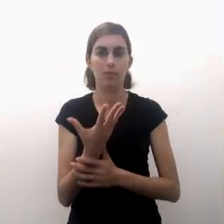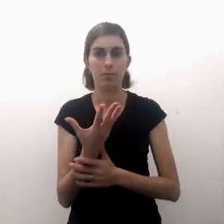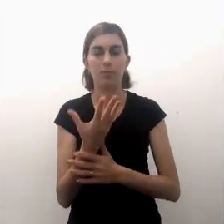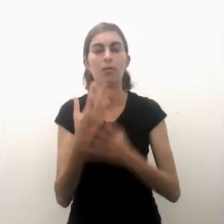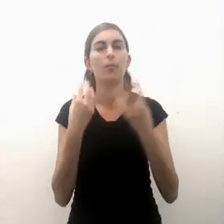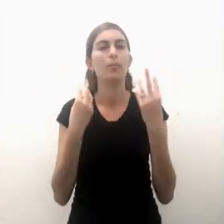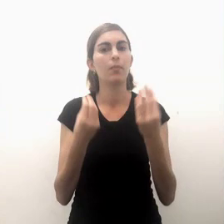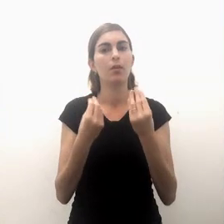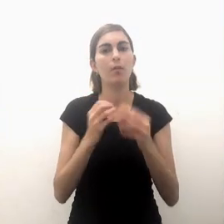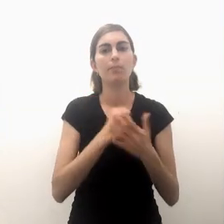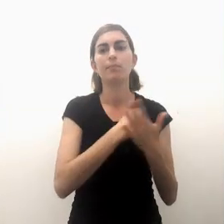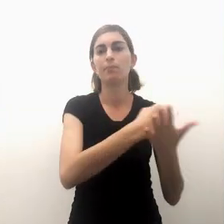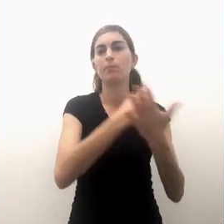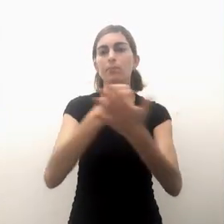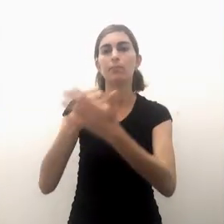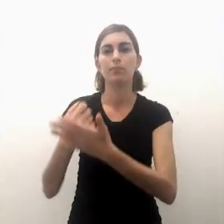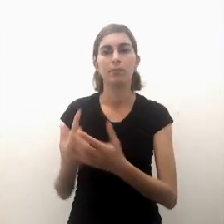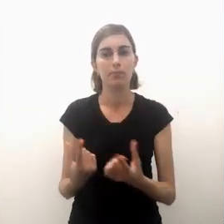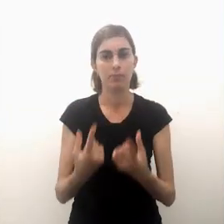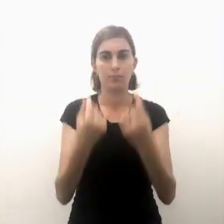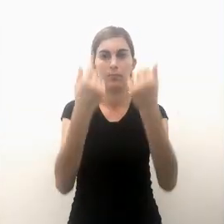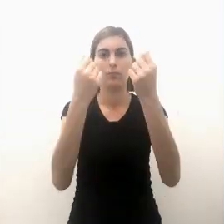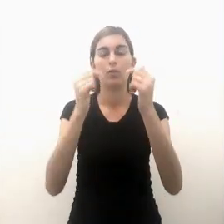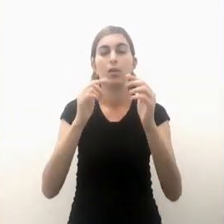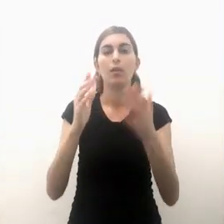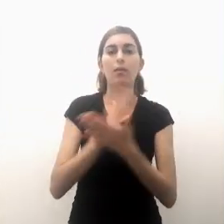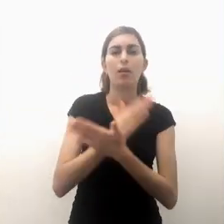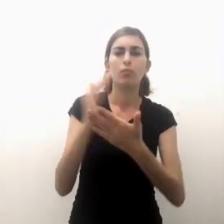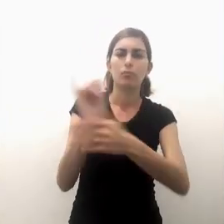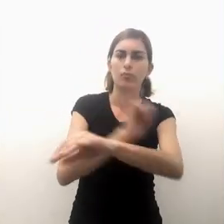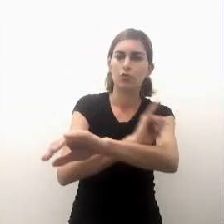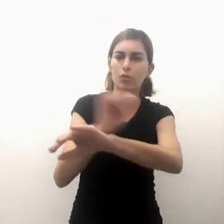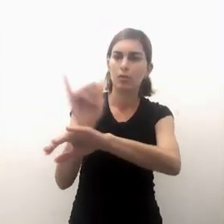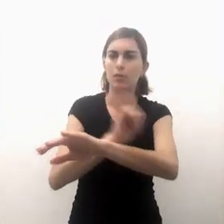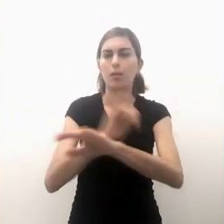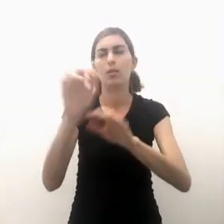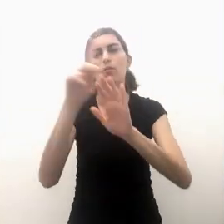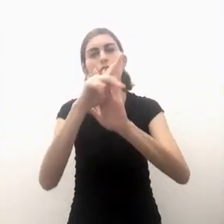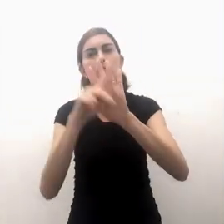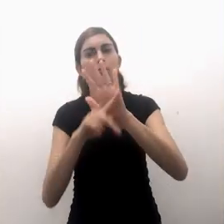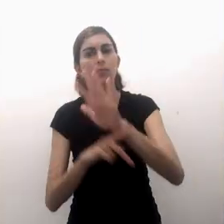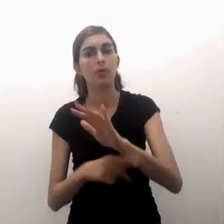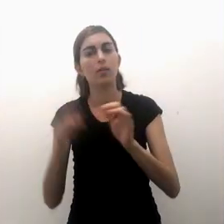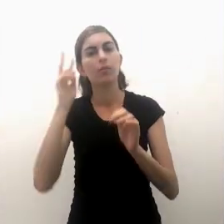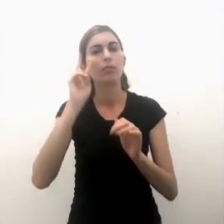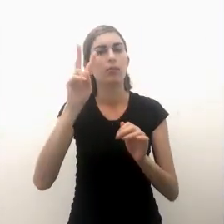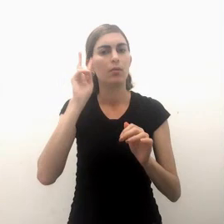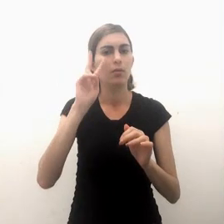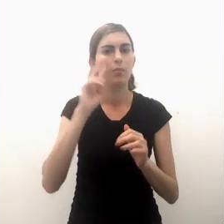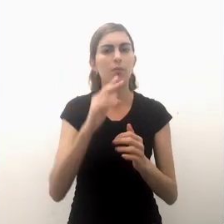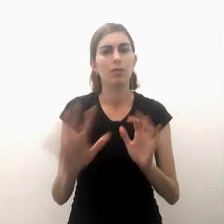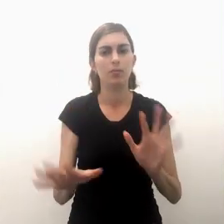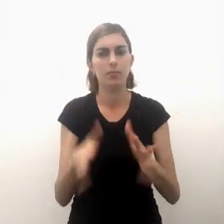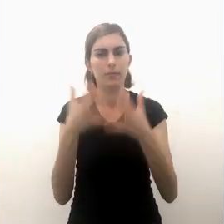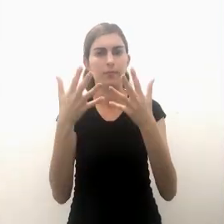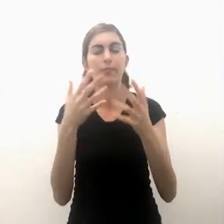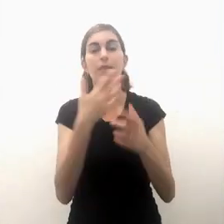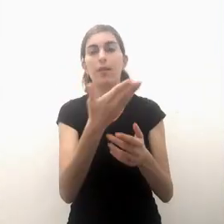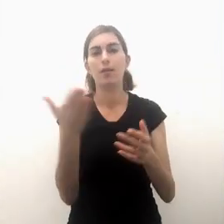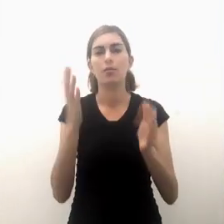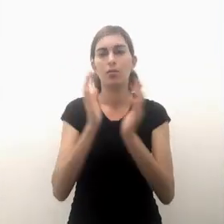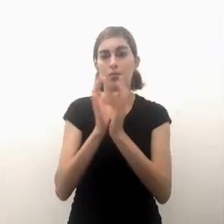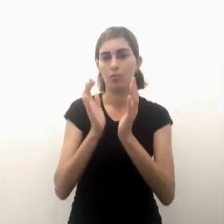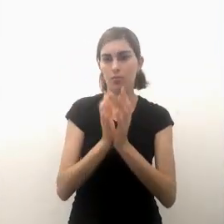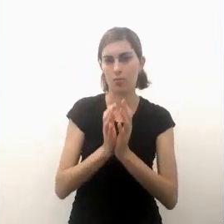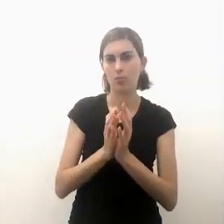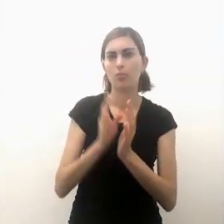tá, para auxiliar essas economias a terem alguma estratégia, algum plano. Lembrando que, enfatizando, na verdade, que esse